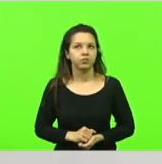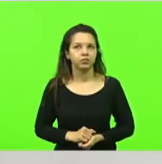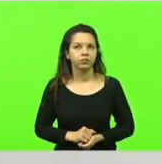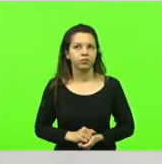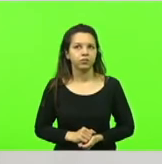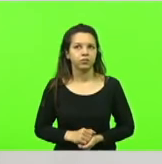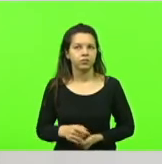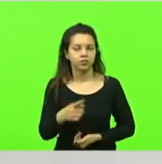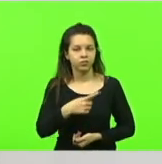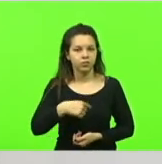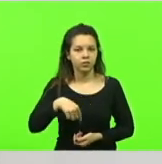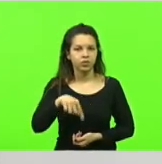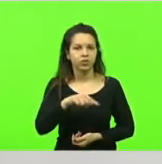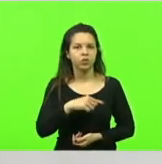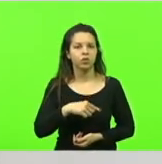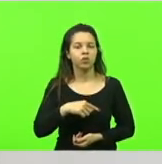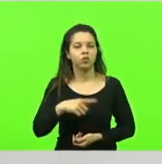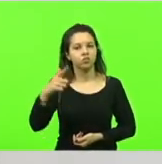Nós somos